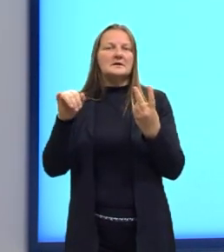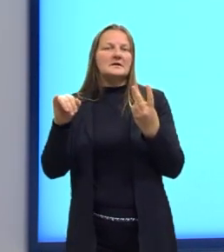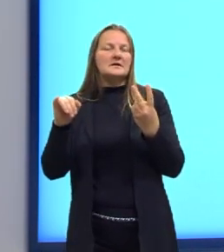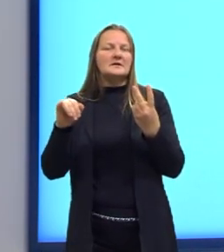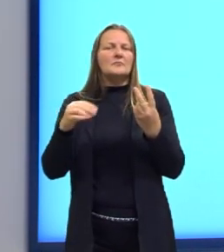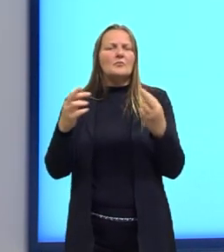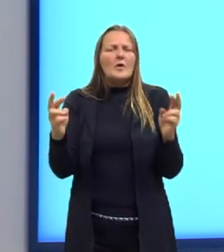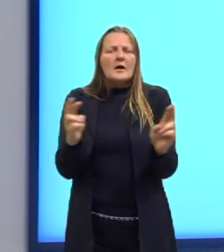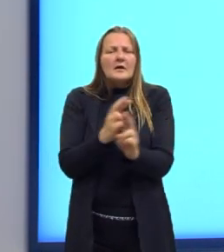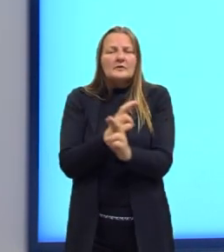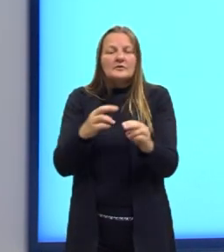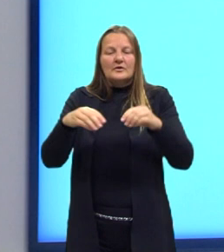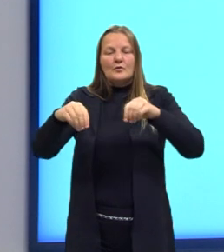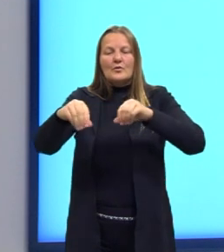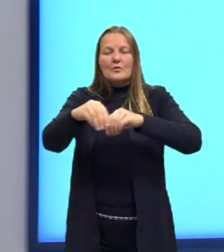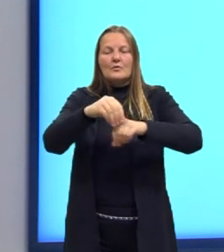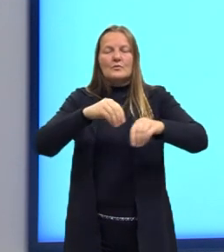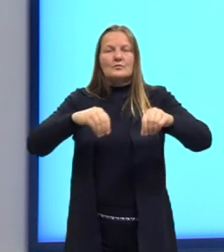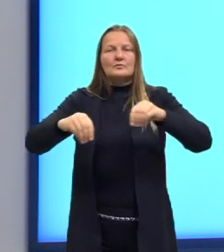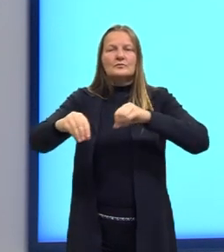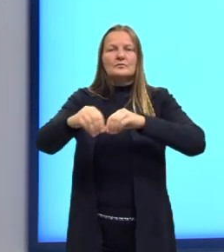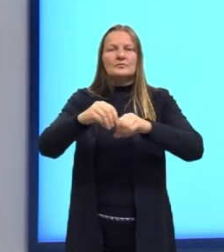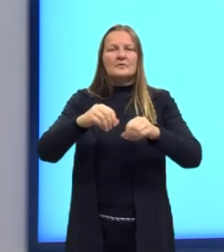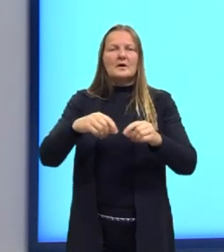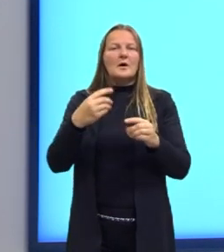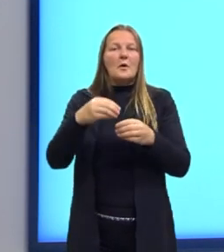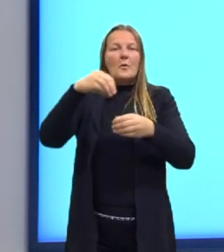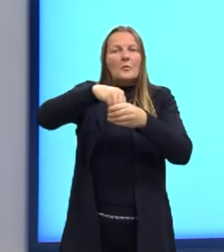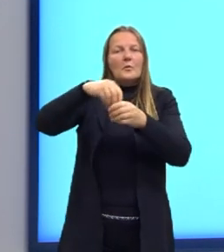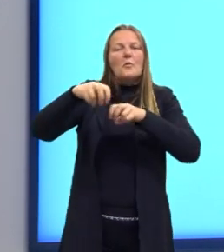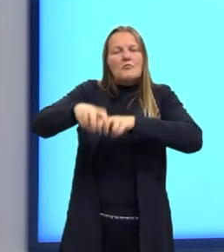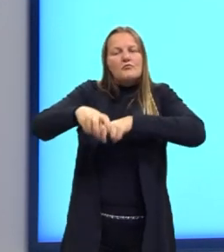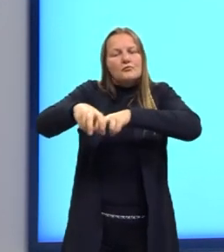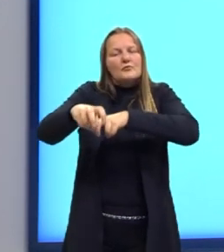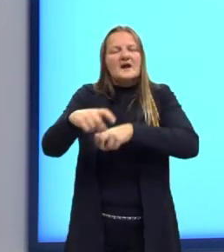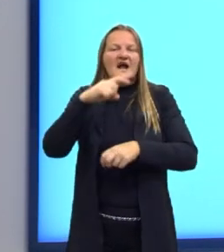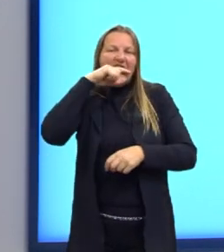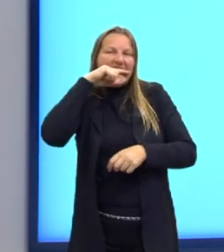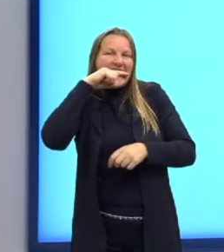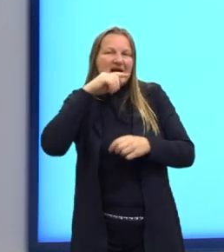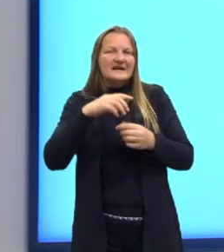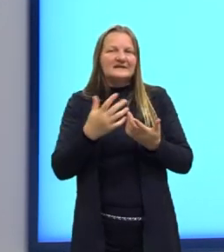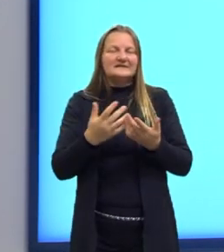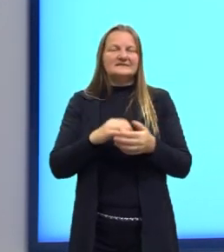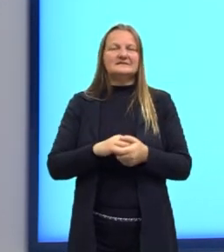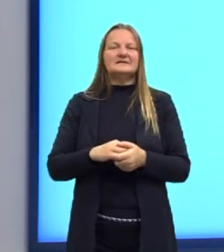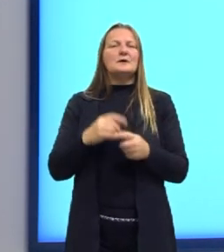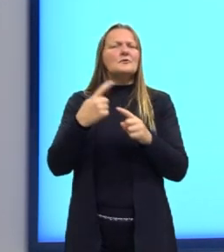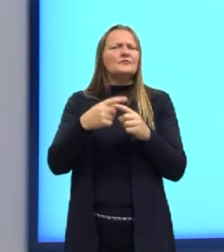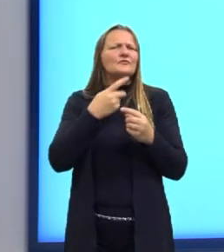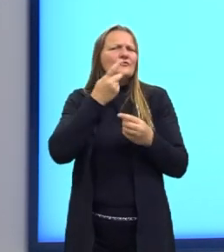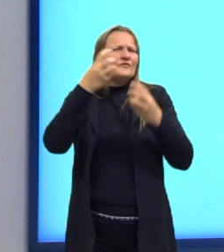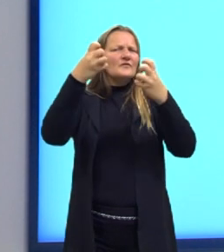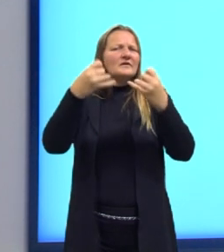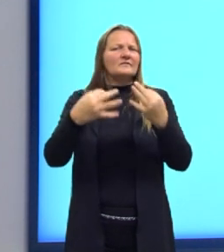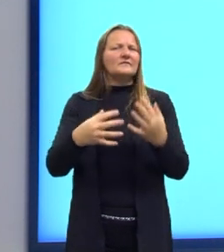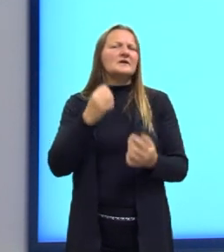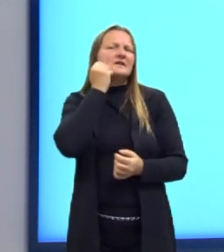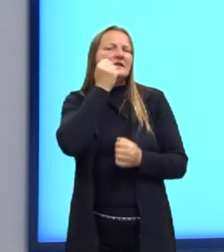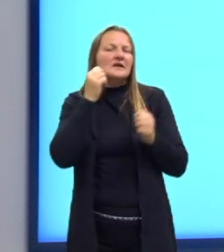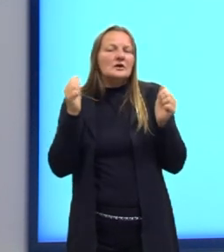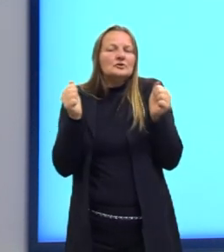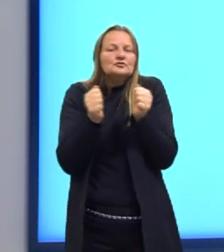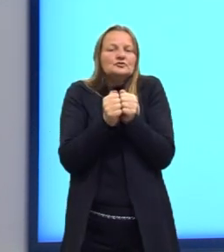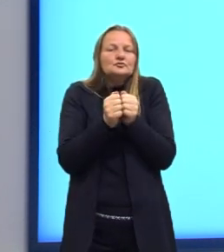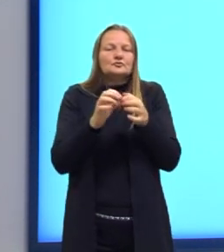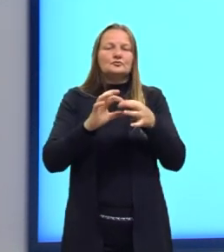certa forma está relacionado ao cultivo a Anna certo e a gente fala assim ó e lembro room